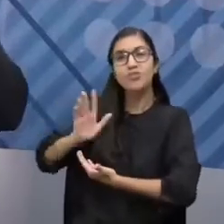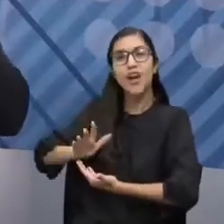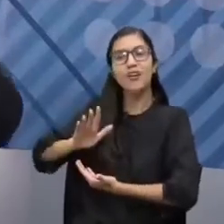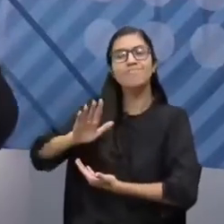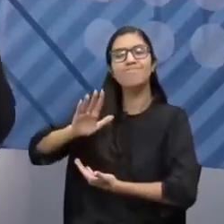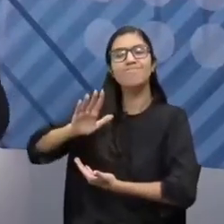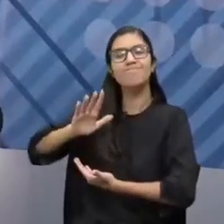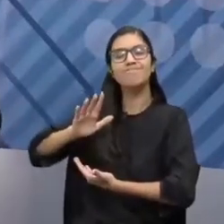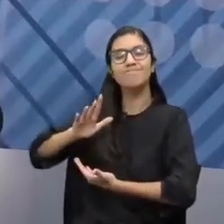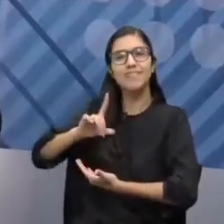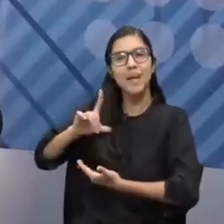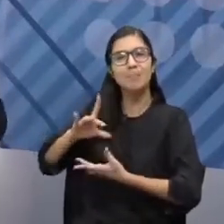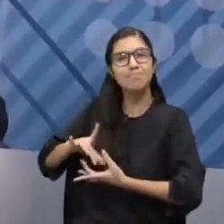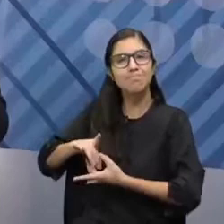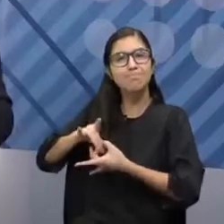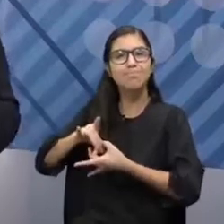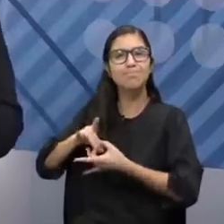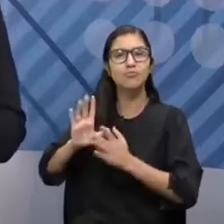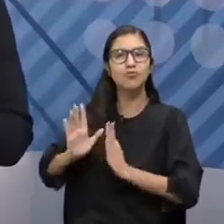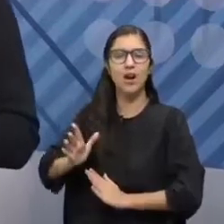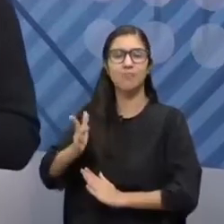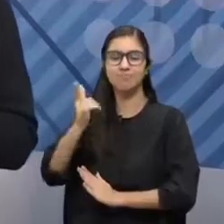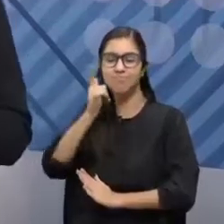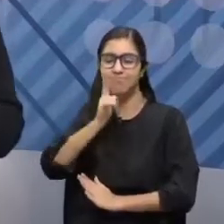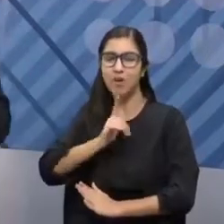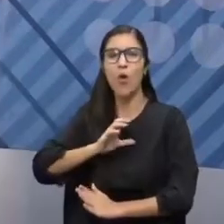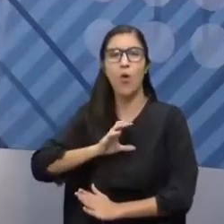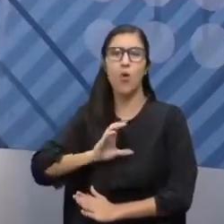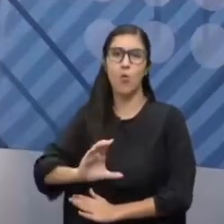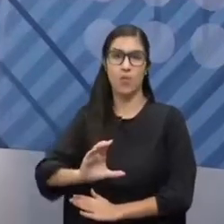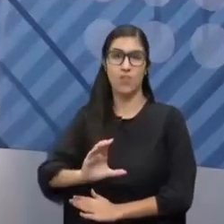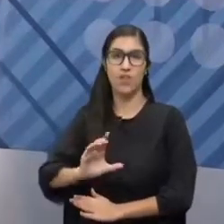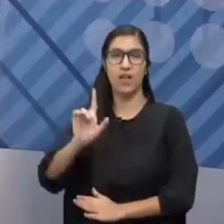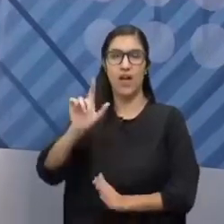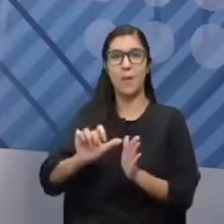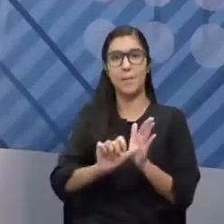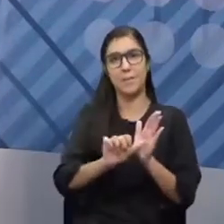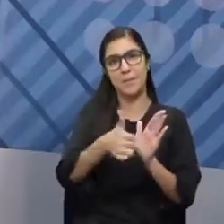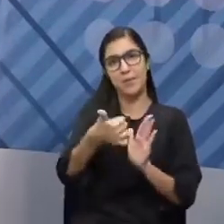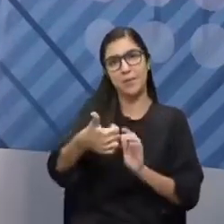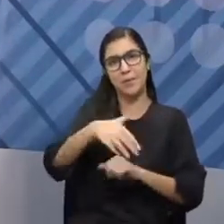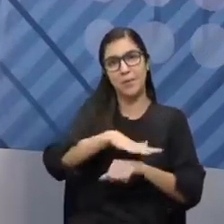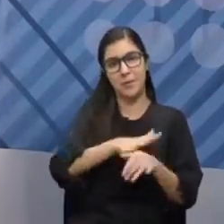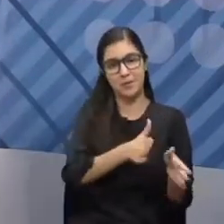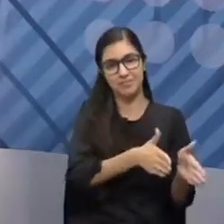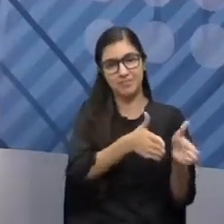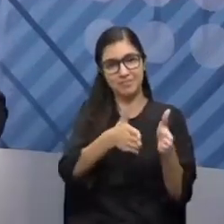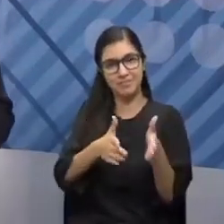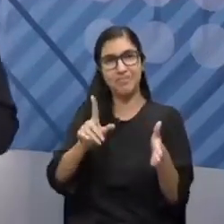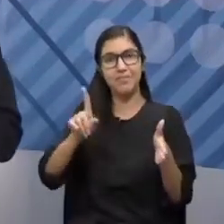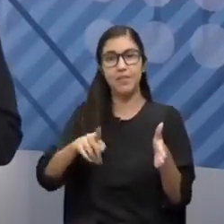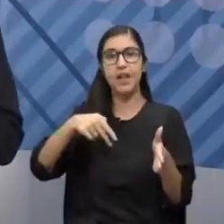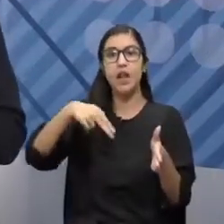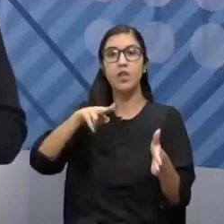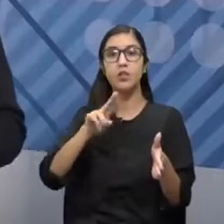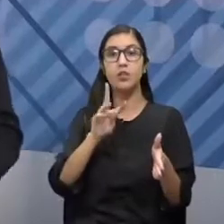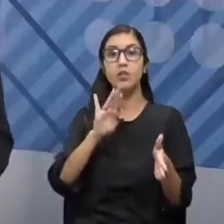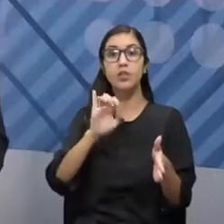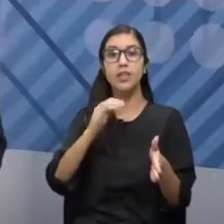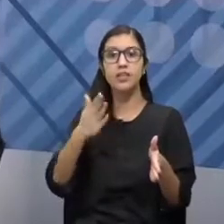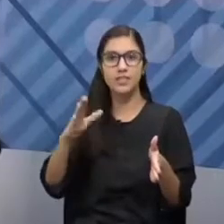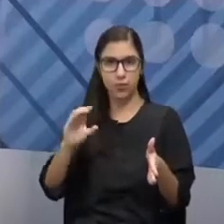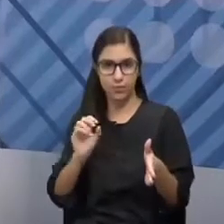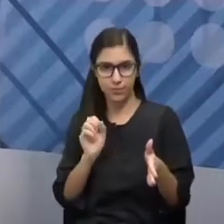Já criou esse vínculo de confiança, chamado a primeira fase do Dr. Van Dijk, que é a nutrição,